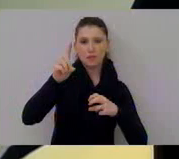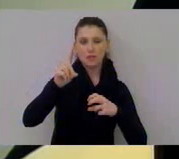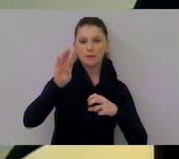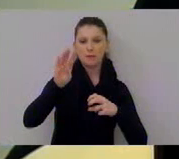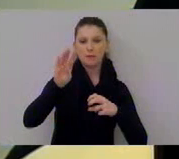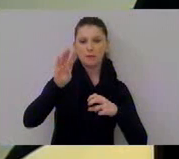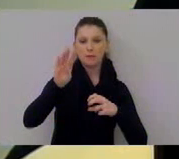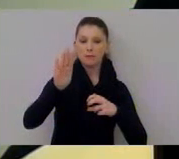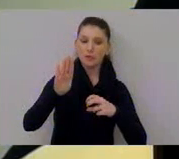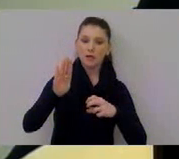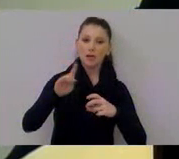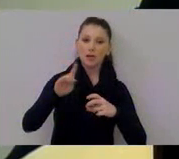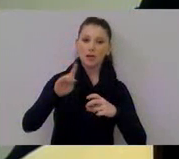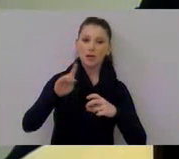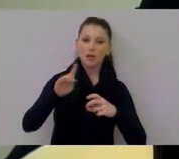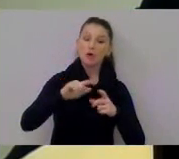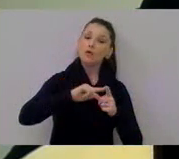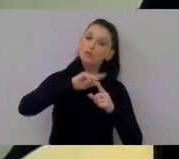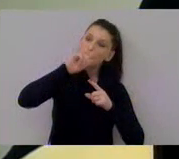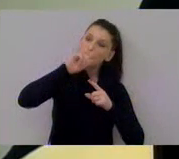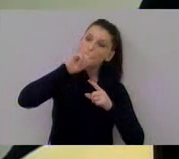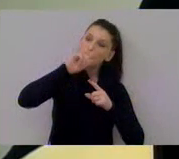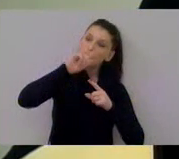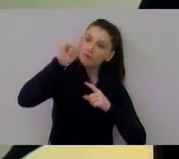última homenagem